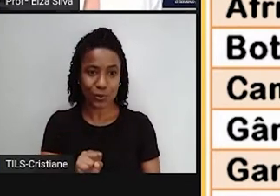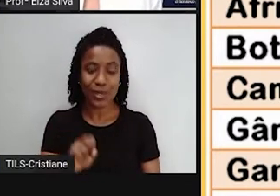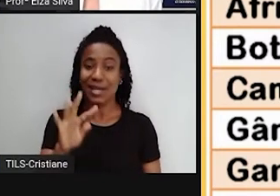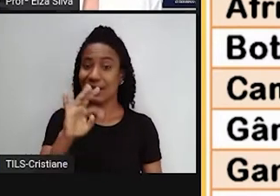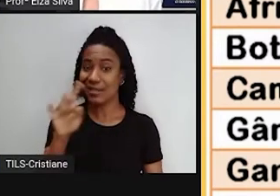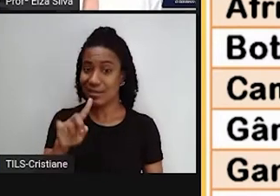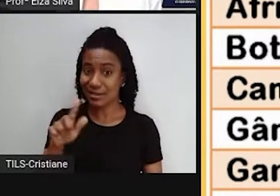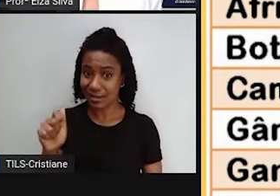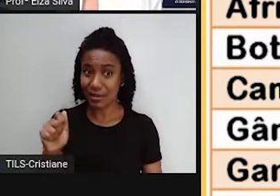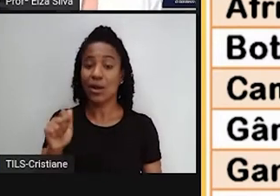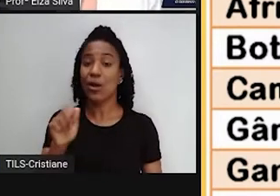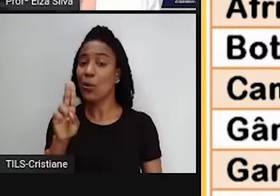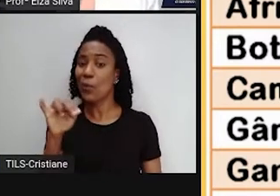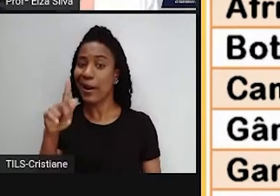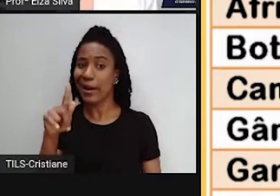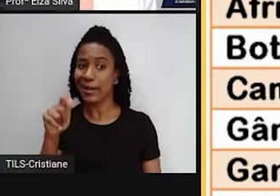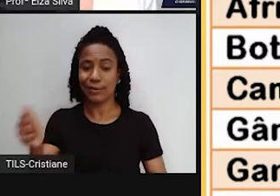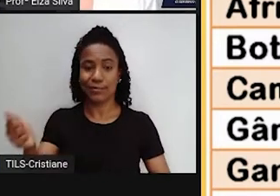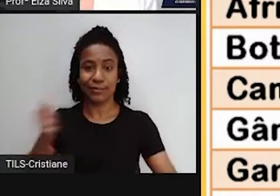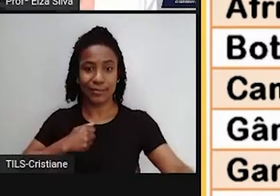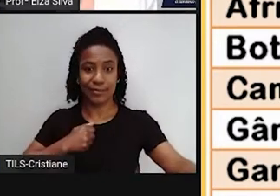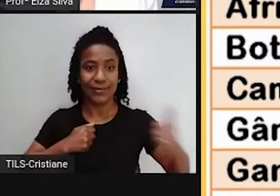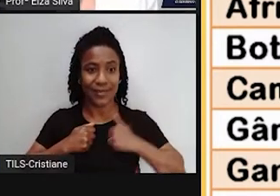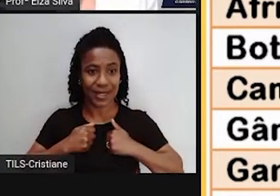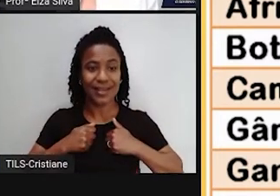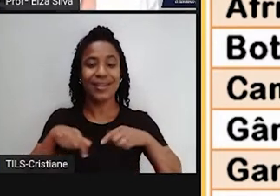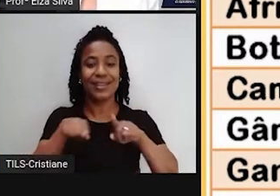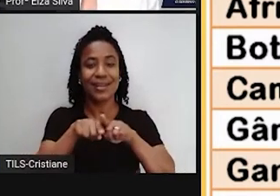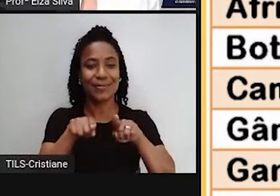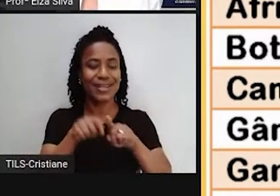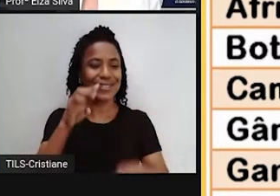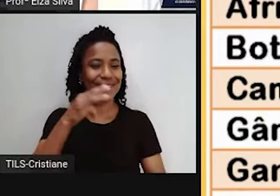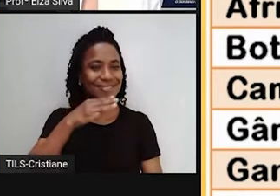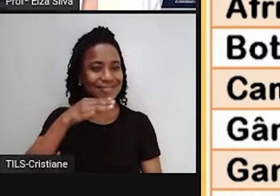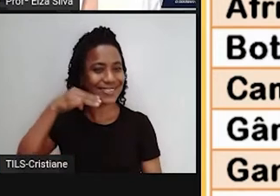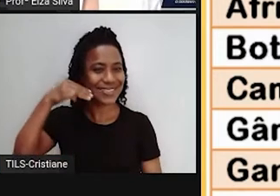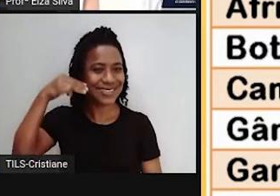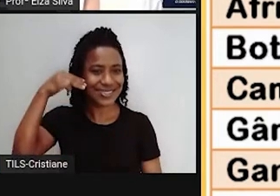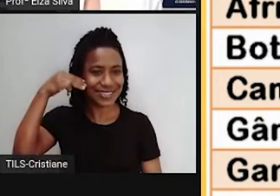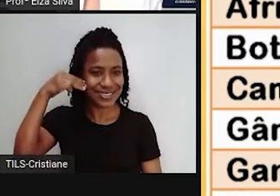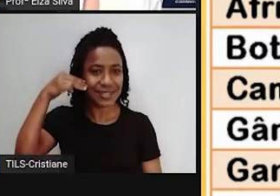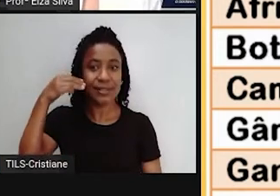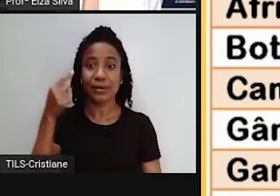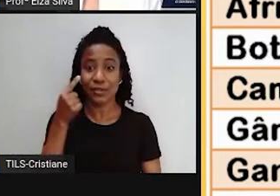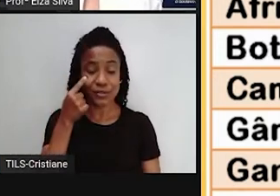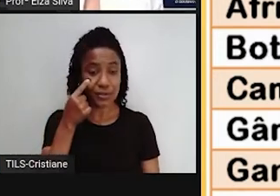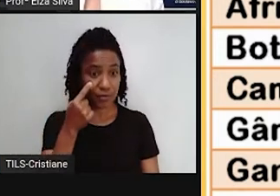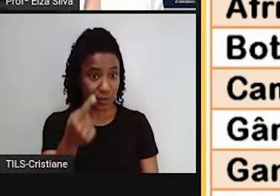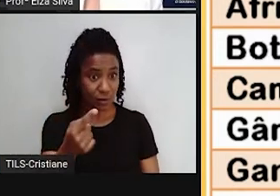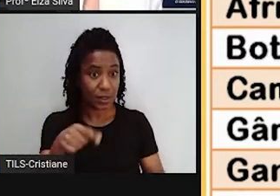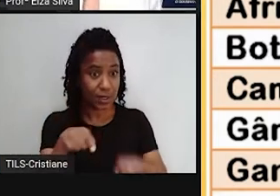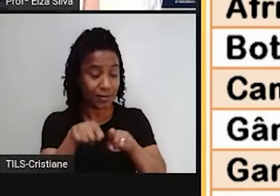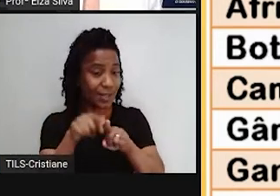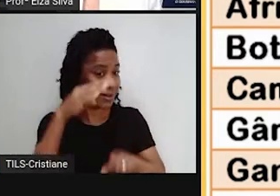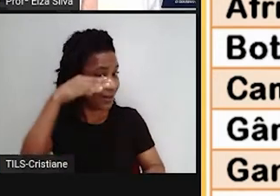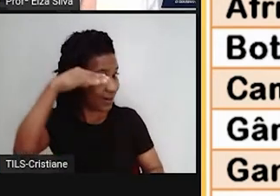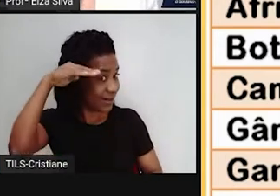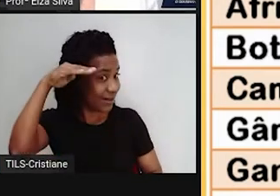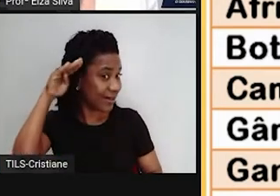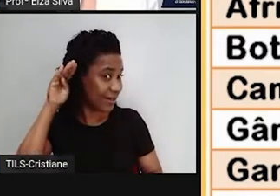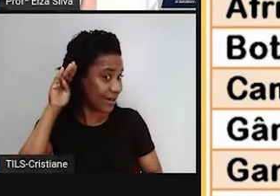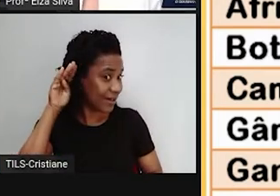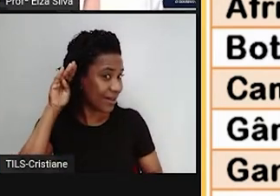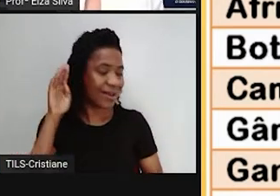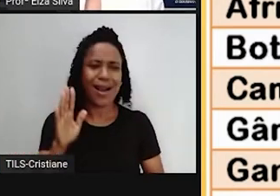Zimbábue. Então, a gente observa aqui que tem alguns nomes que a gente já ouviu falar. Outros nós estamos aprendendo